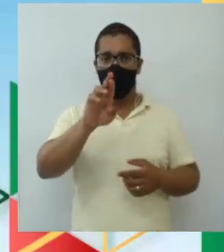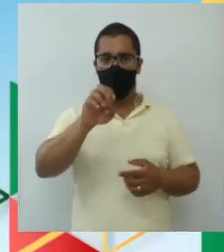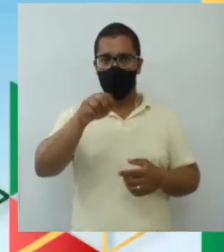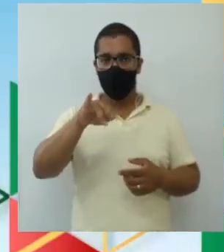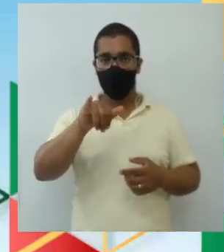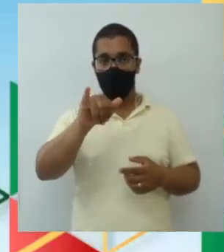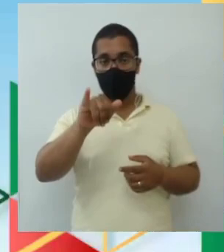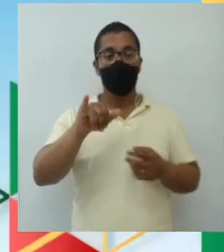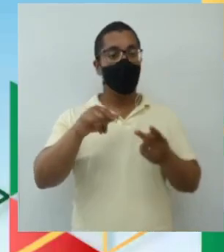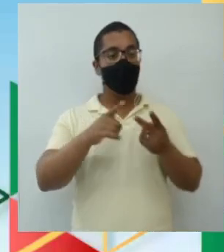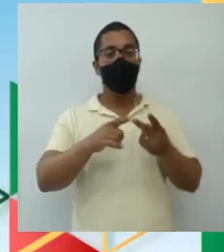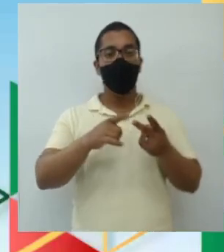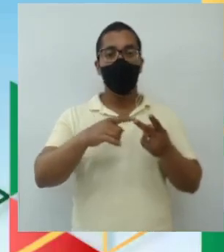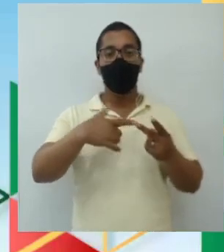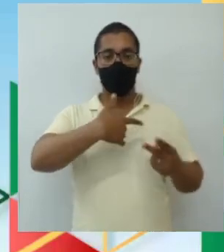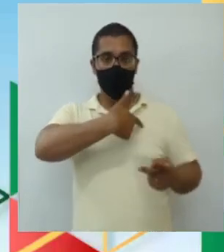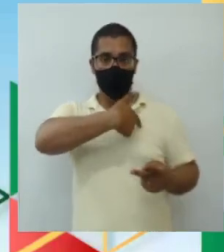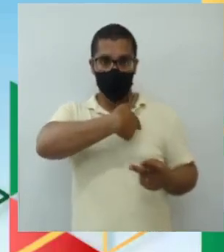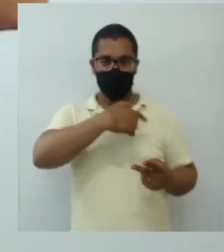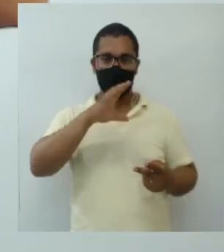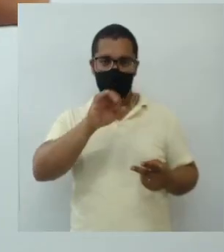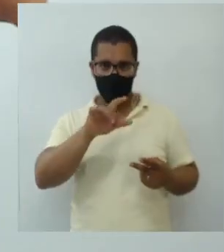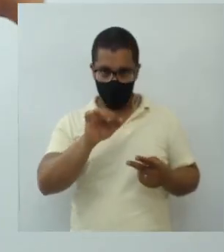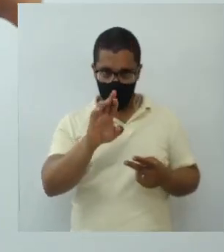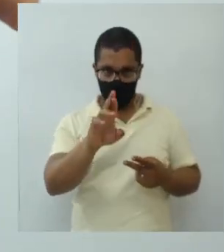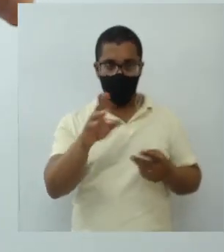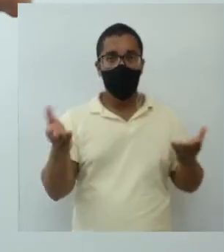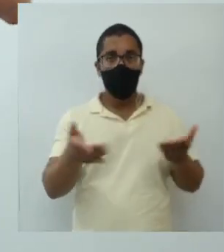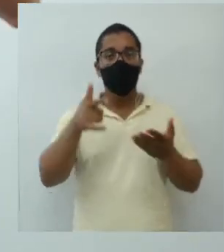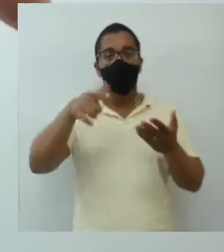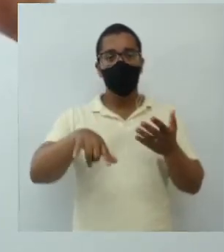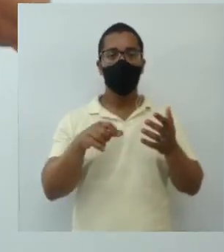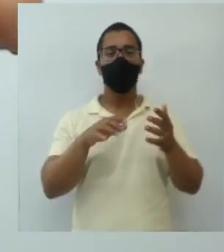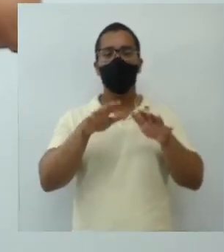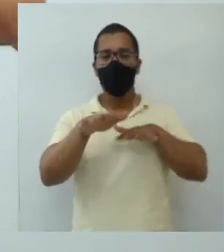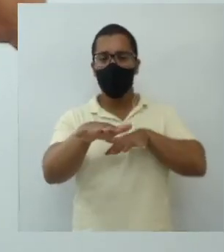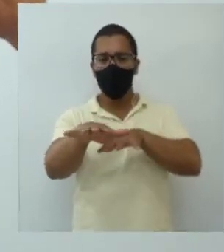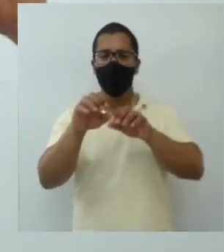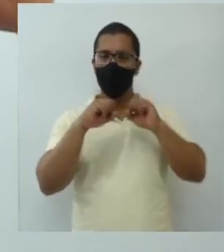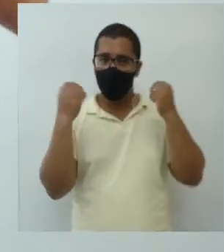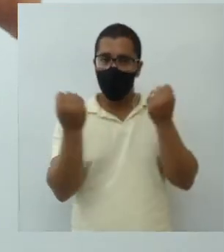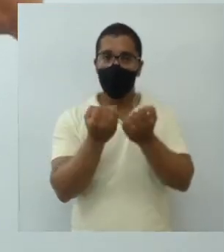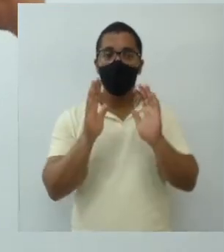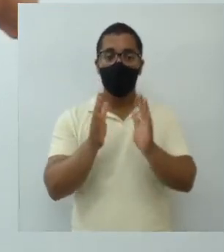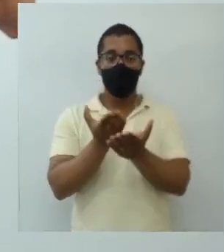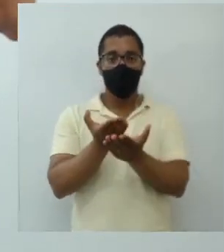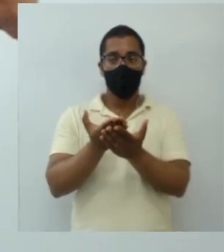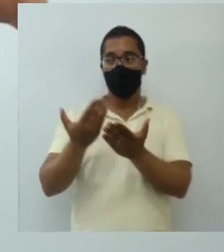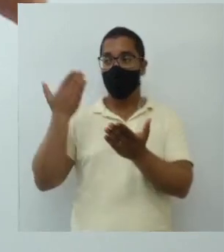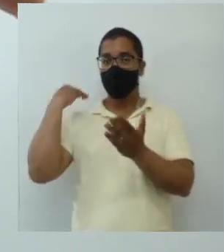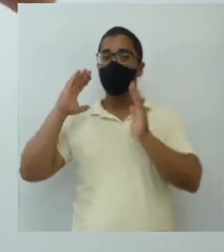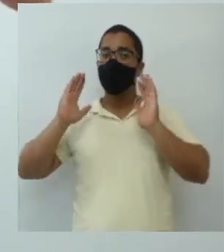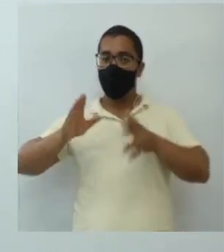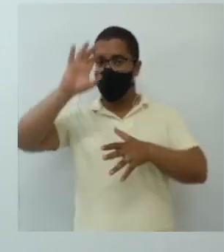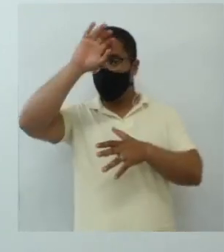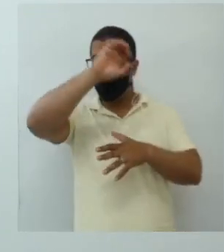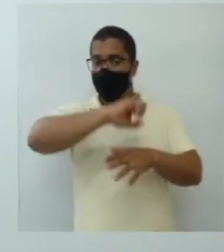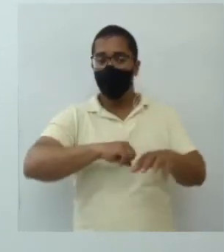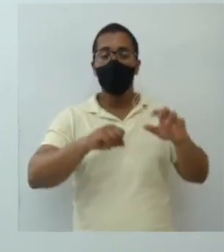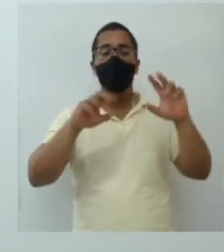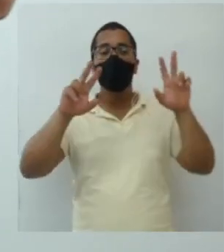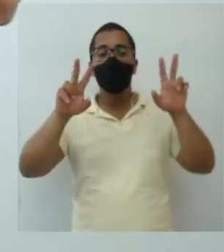vamos abordar mais precisamente os movimentos sociais. Visto que nós terminamos a aula passada justamente debatendo sobre um